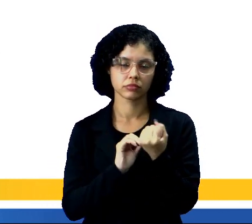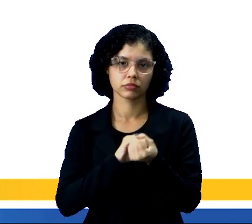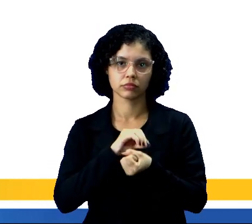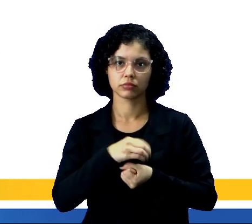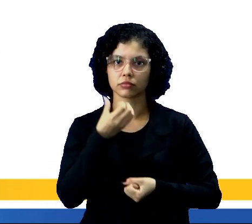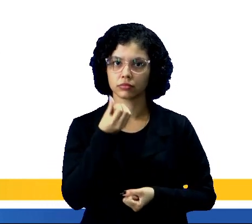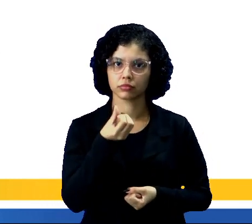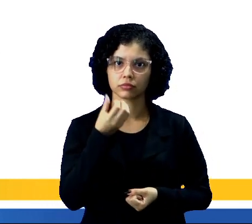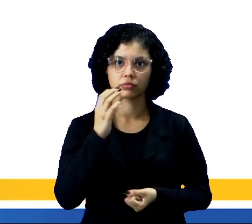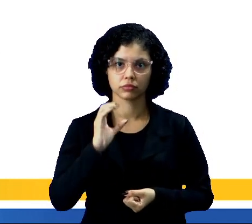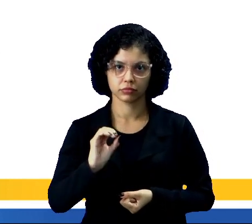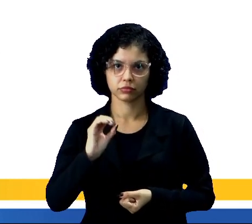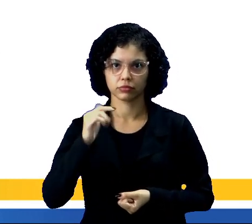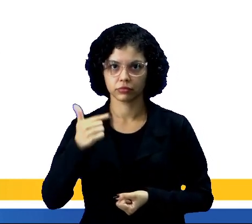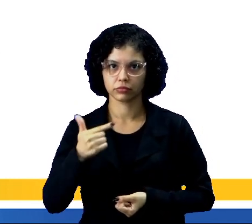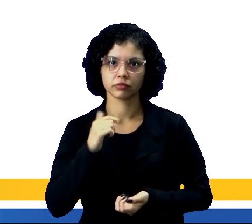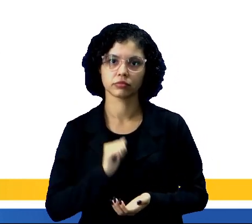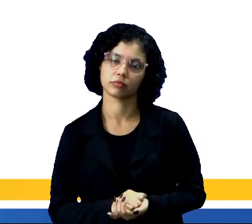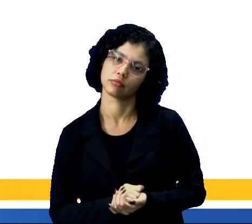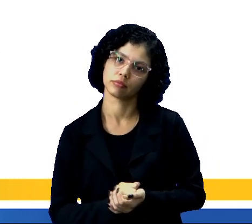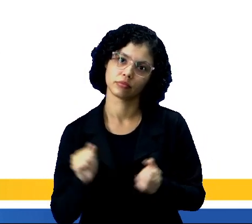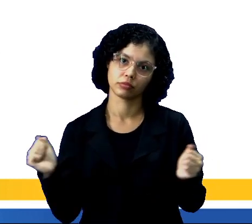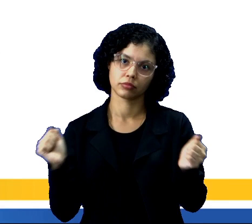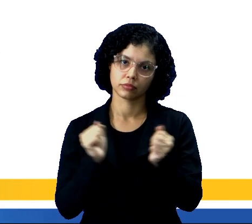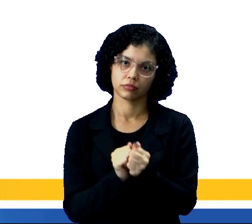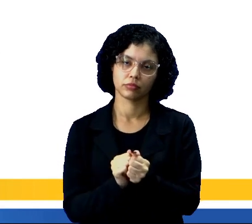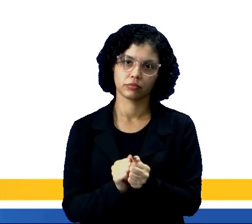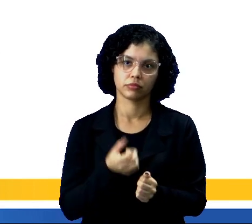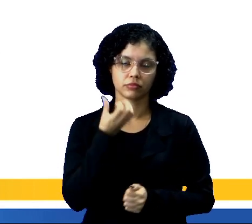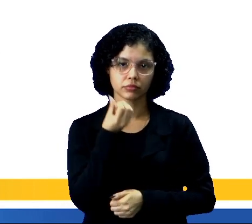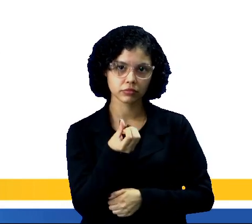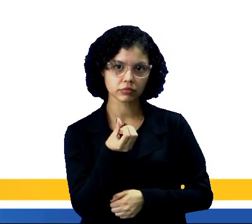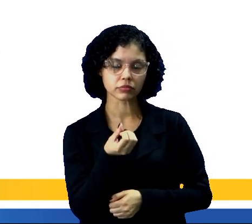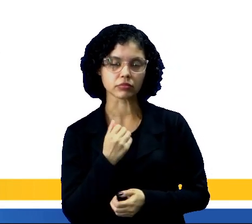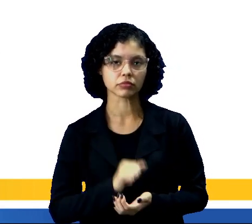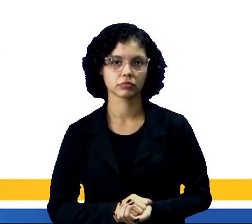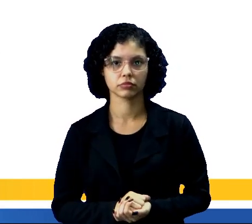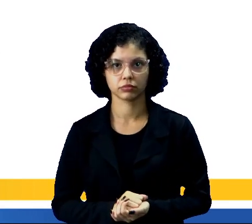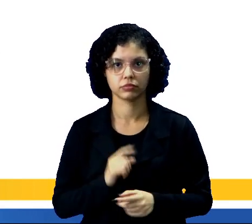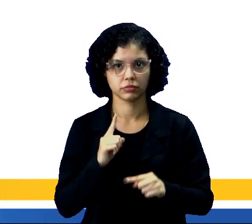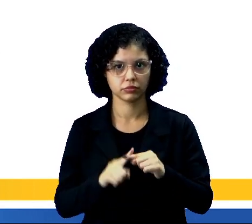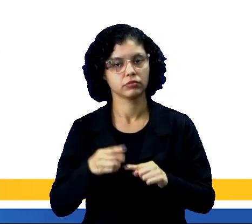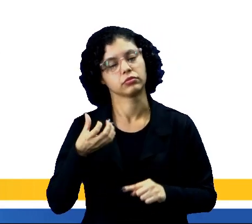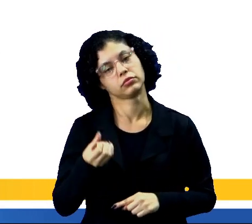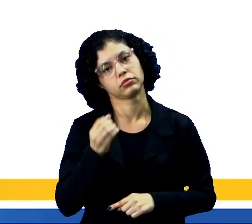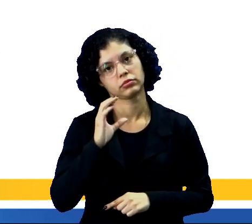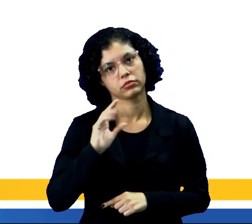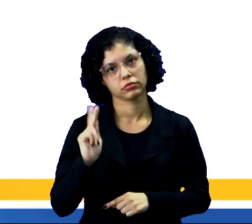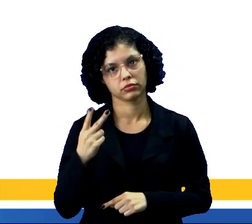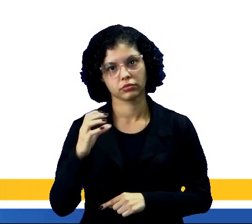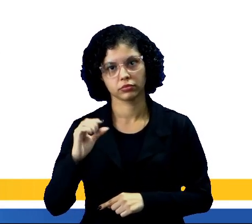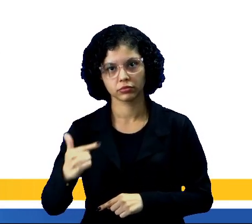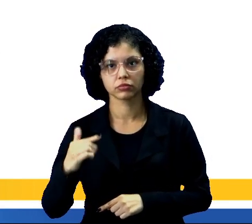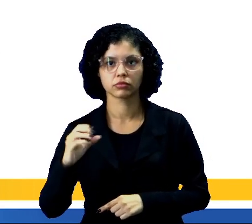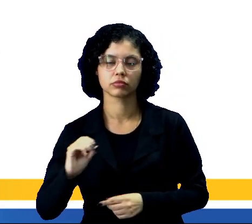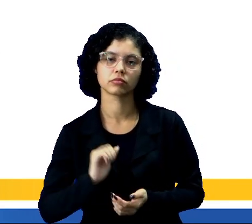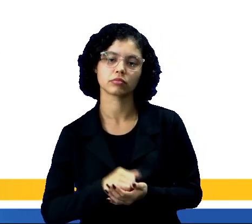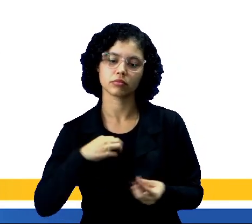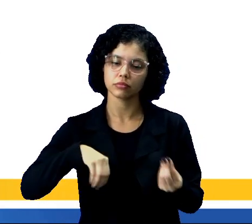CO2, junta mais 6 moléculas de água. Então, 6 CO2 mais 6 H2O,